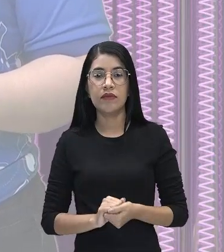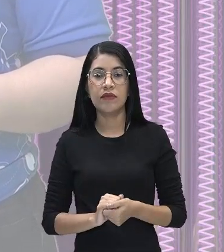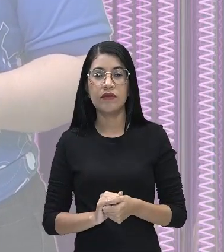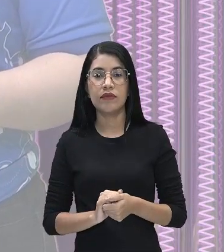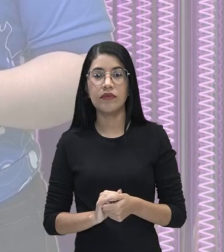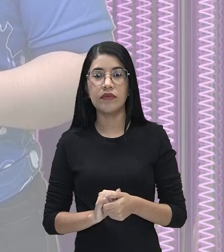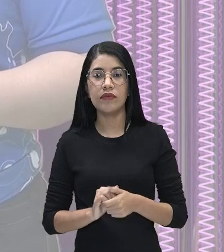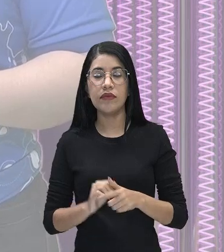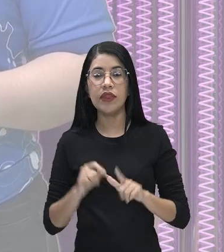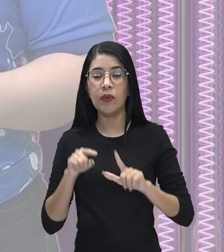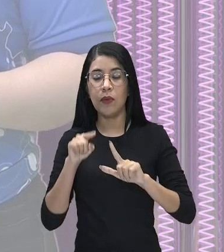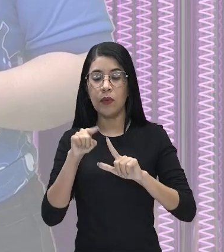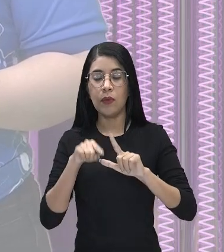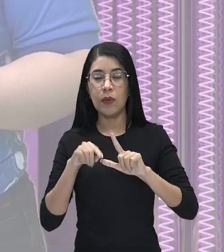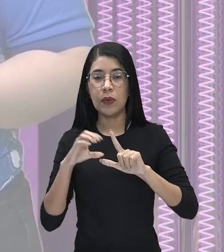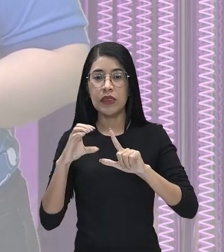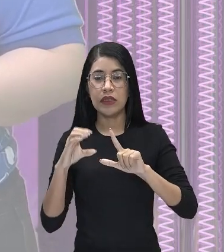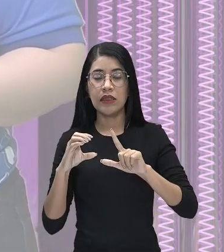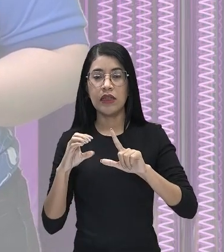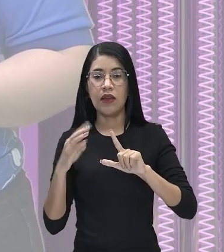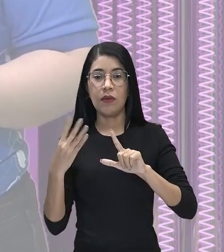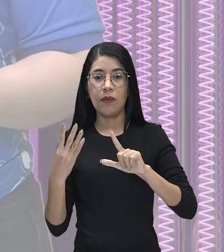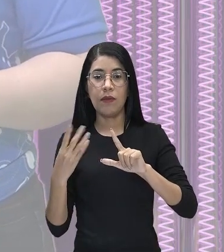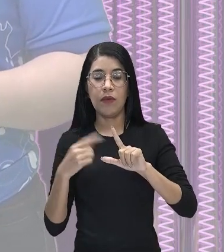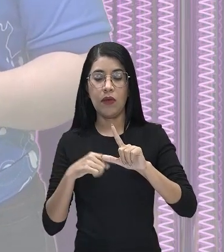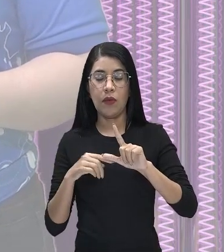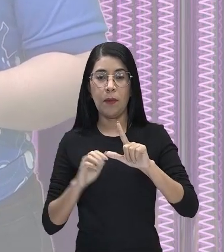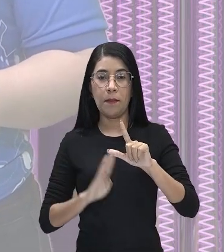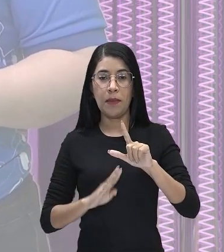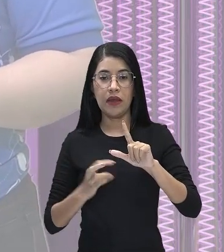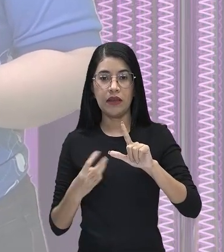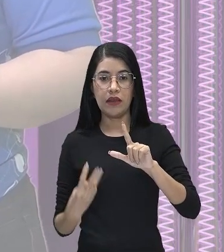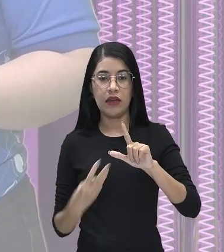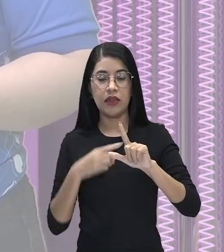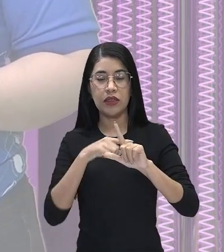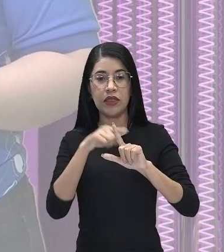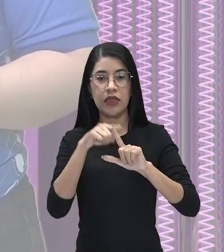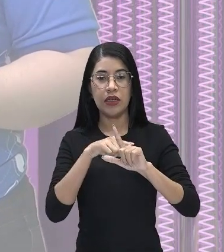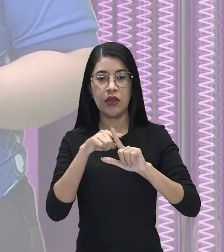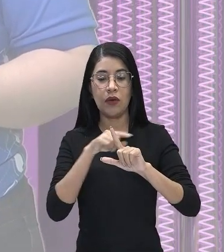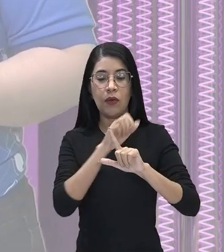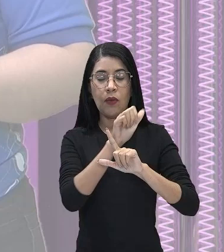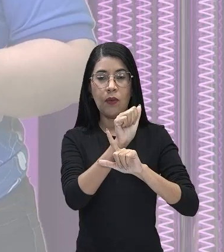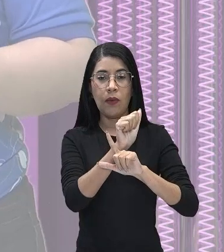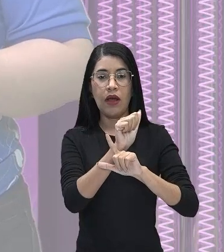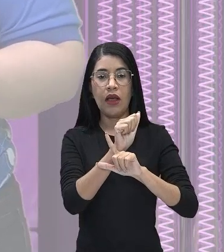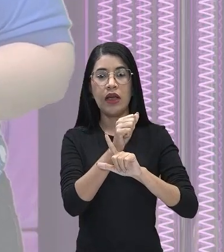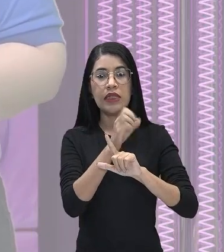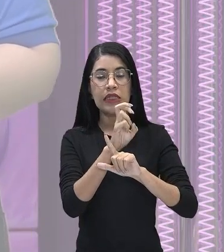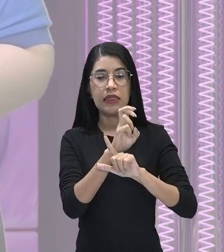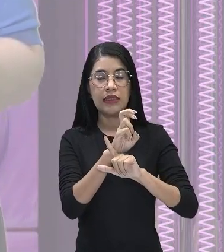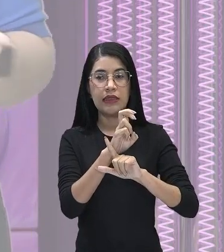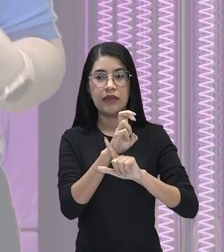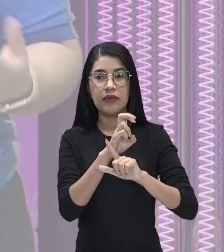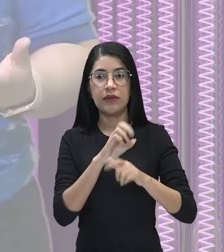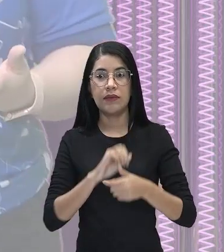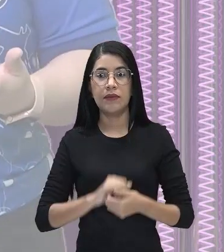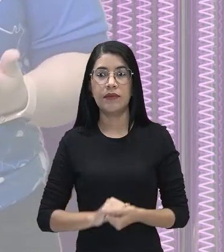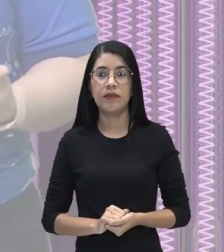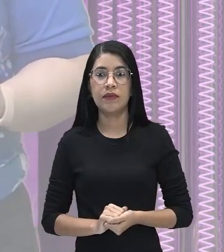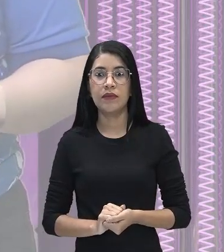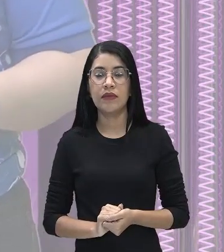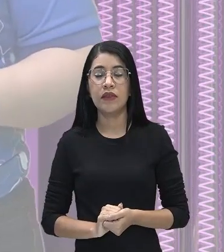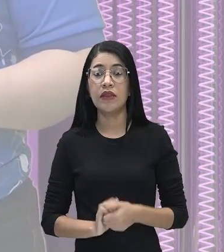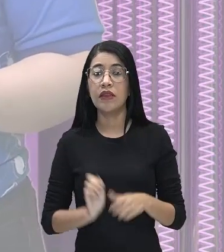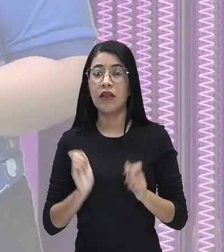C mede 4, o cateto B mede 3 e a hipotenusa A vai medir 5. Por aí vocês já